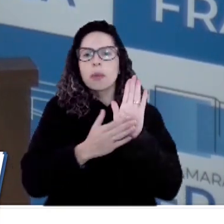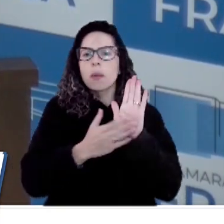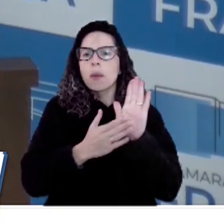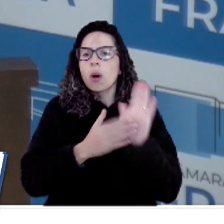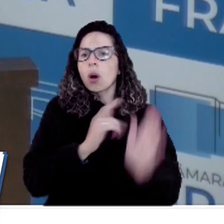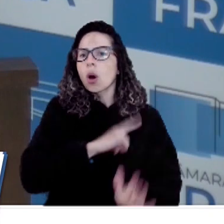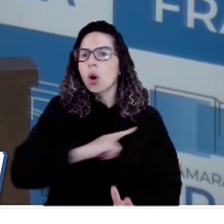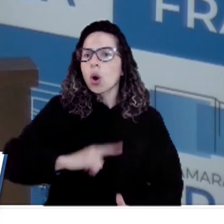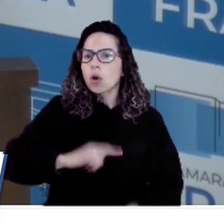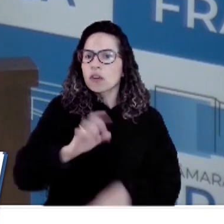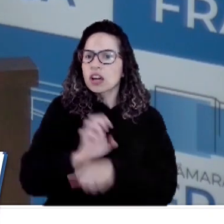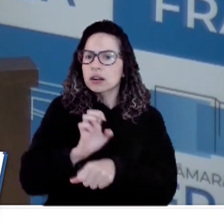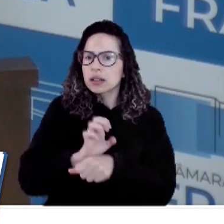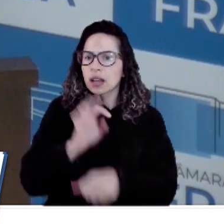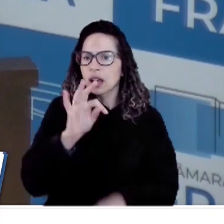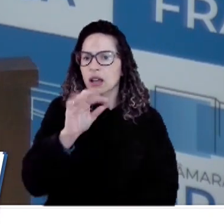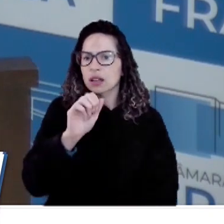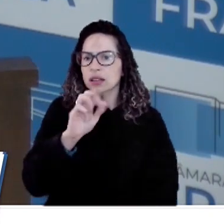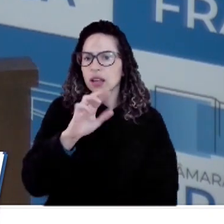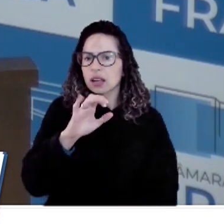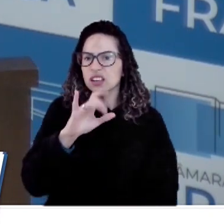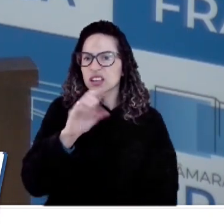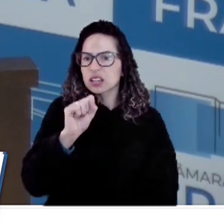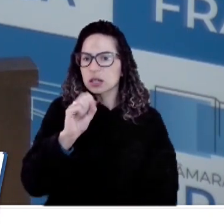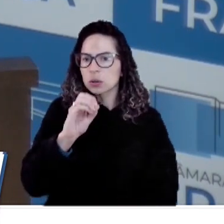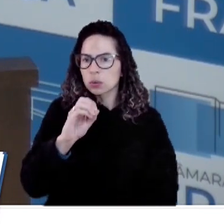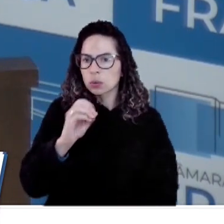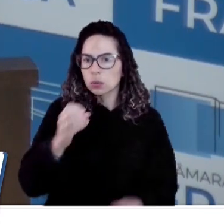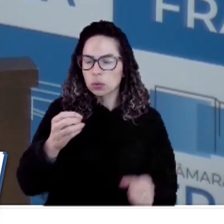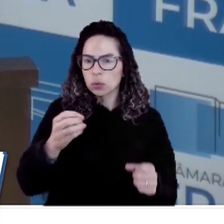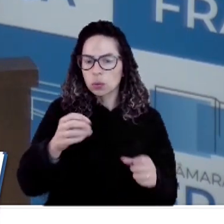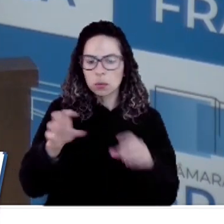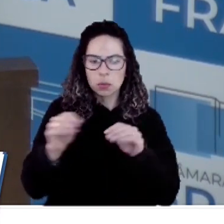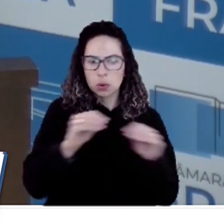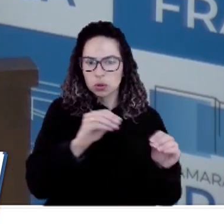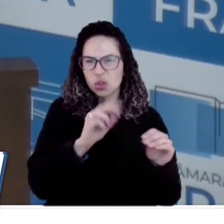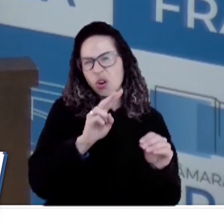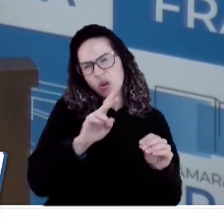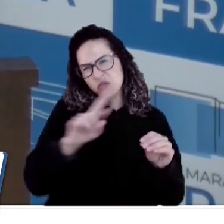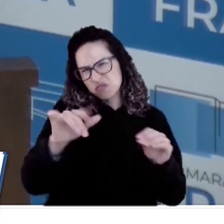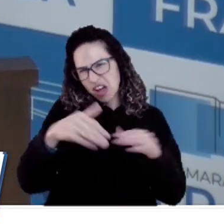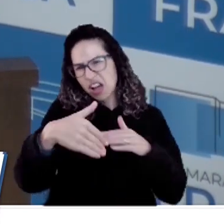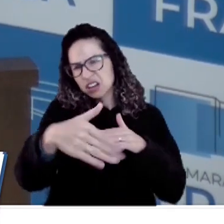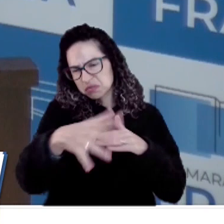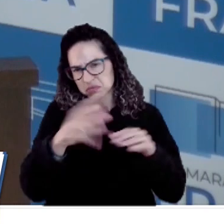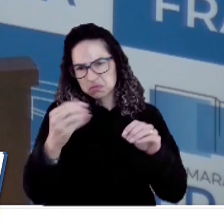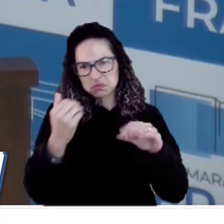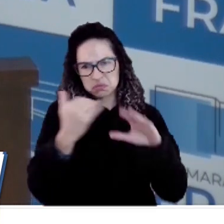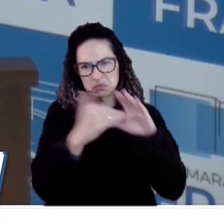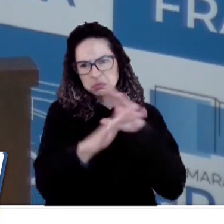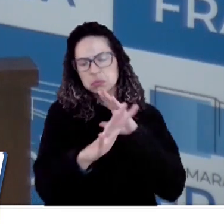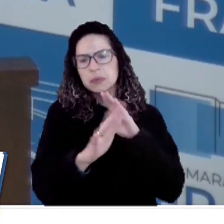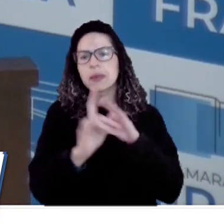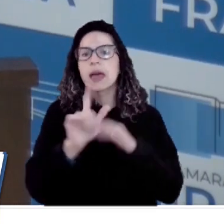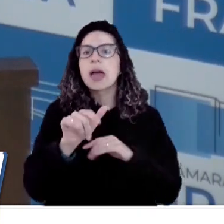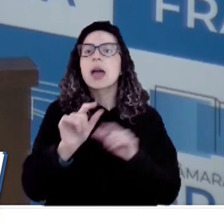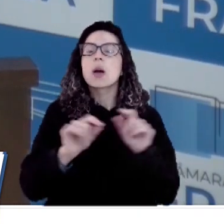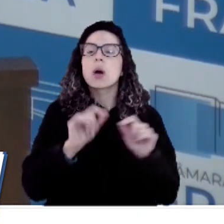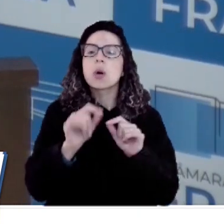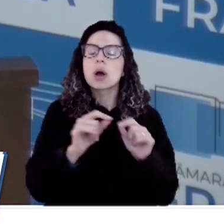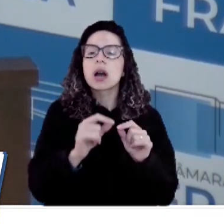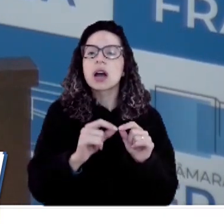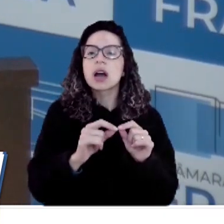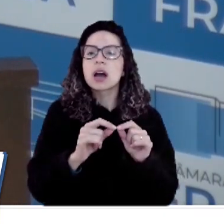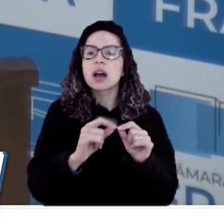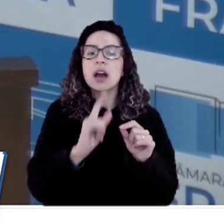governo Tarcísio, encaminhou ou vai encaminhar para a Assembleia, que é jogar na mão